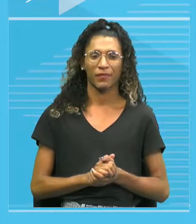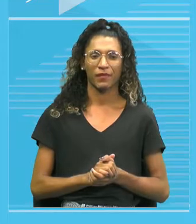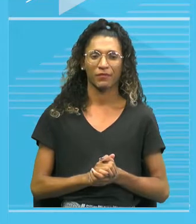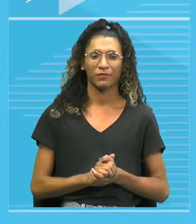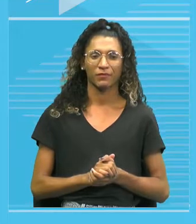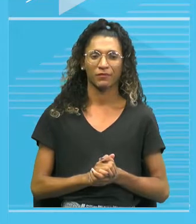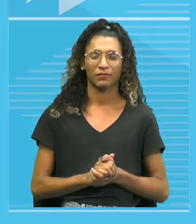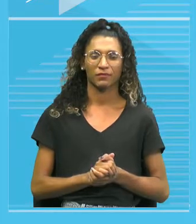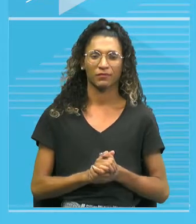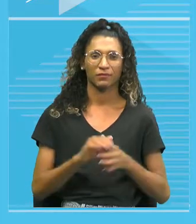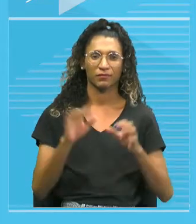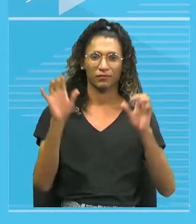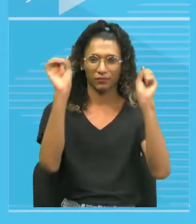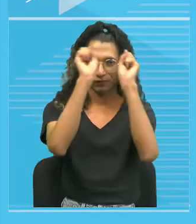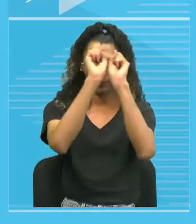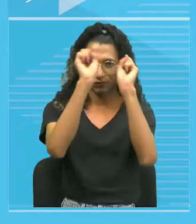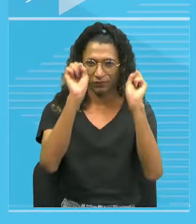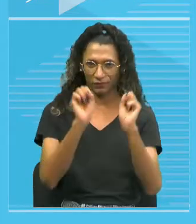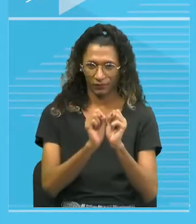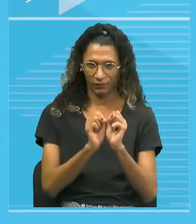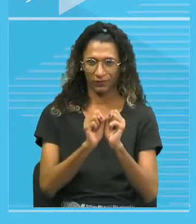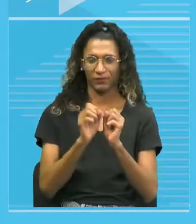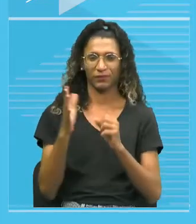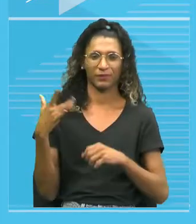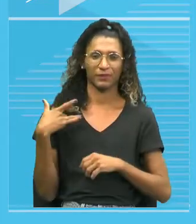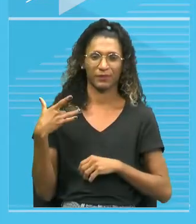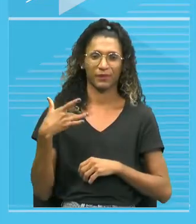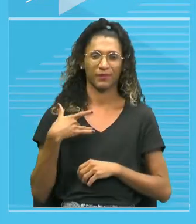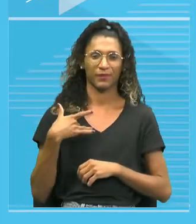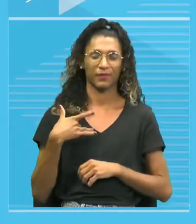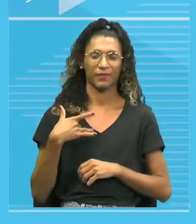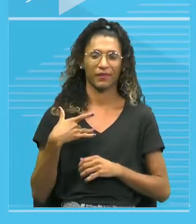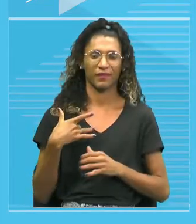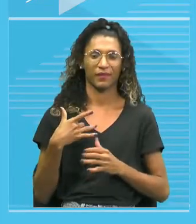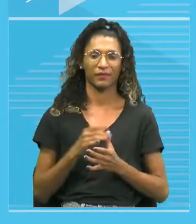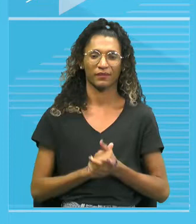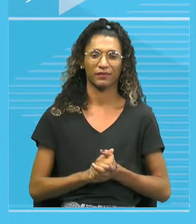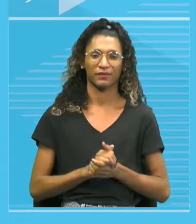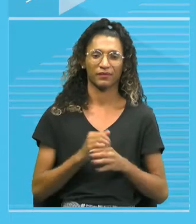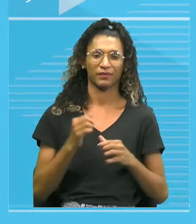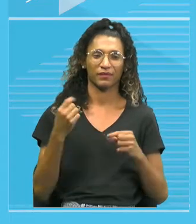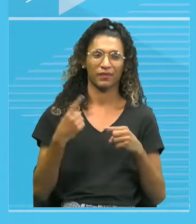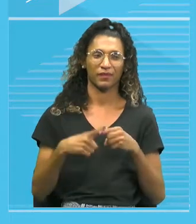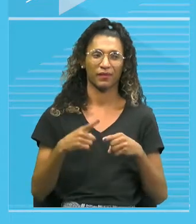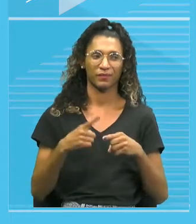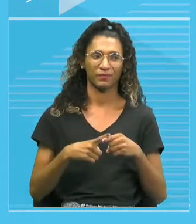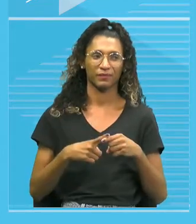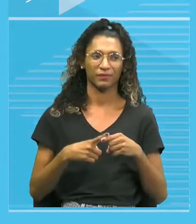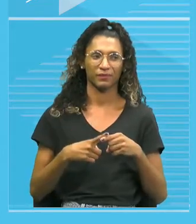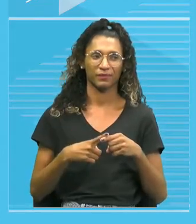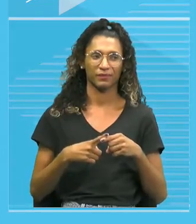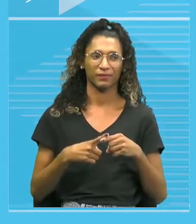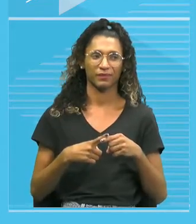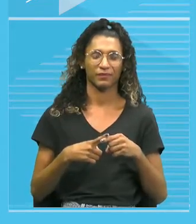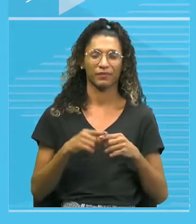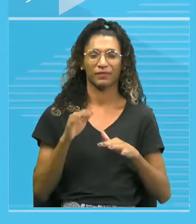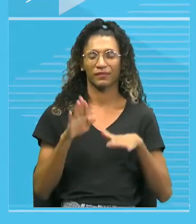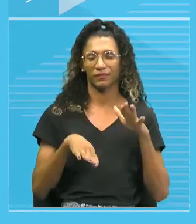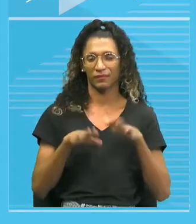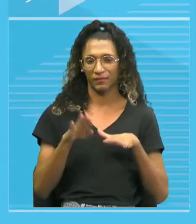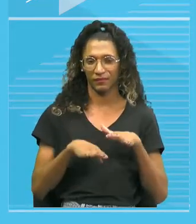sobrecarregando o sistema de saúde, os sistemas de saúde, né? Porque, infelizmente, a gente não